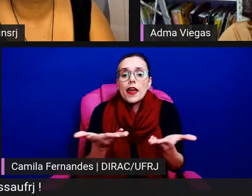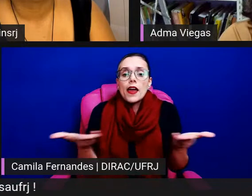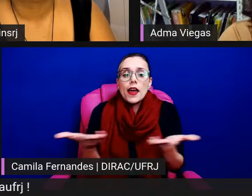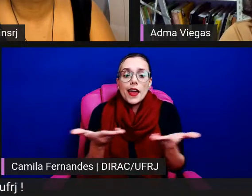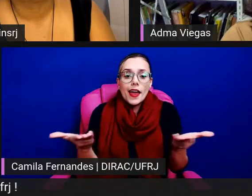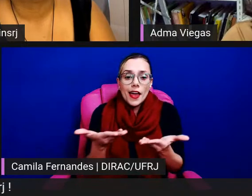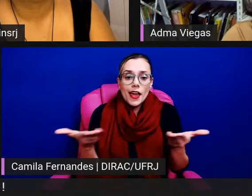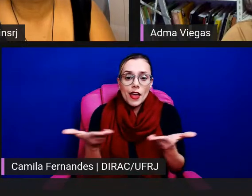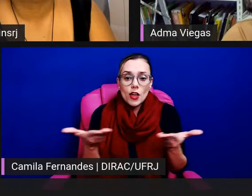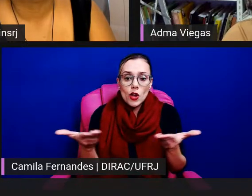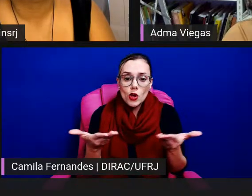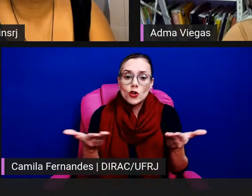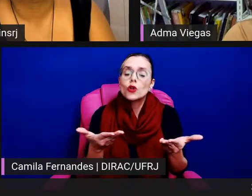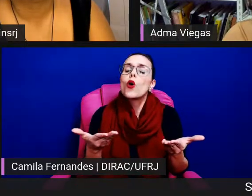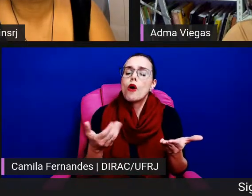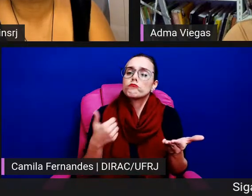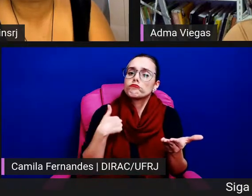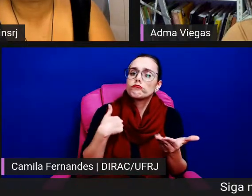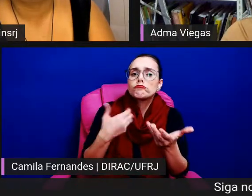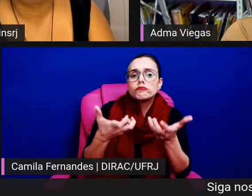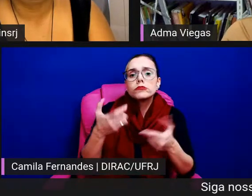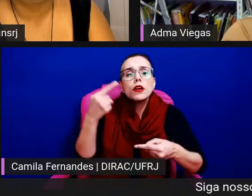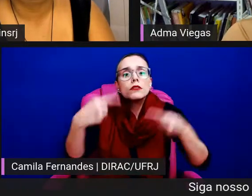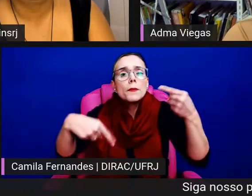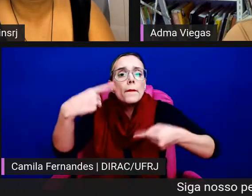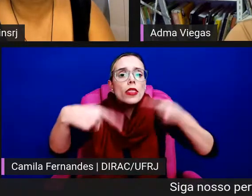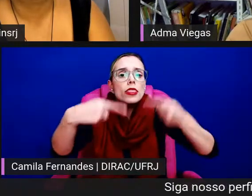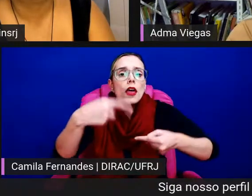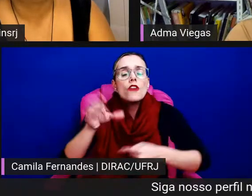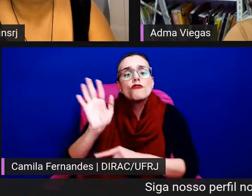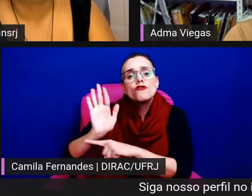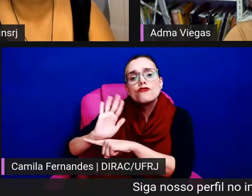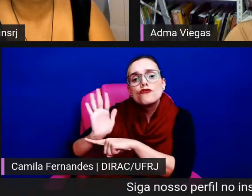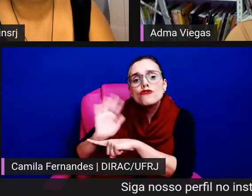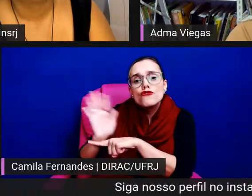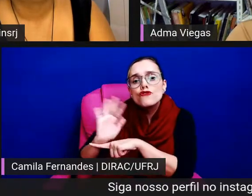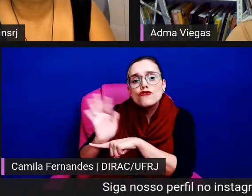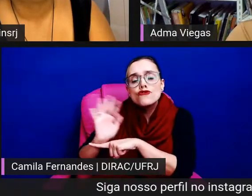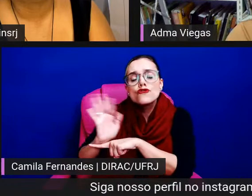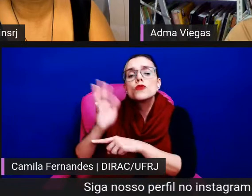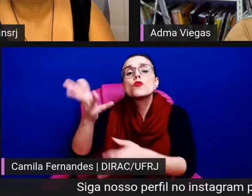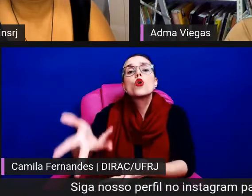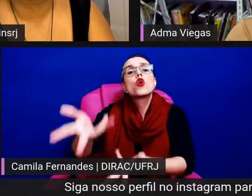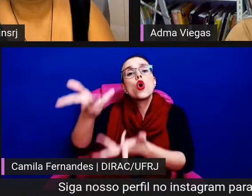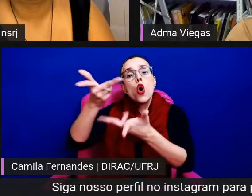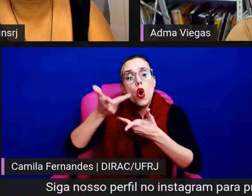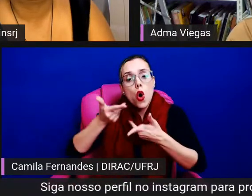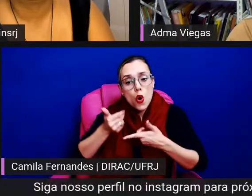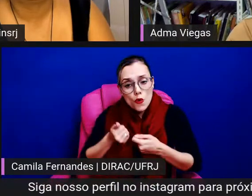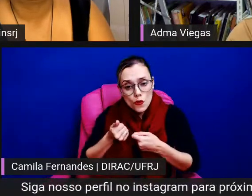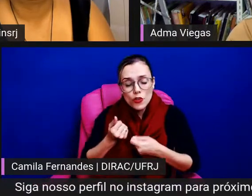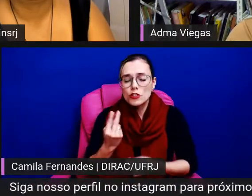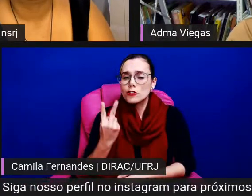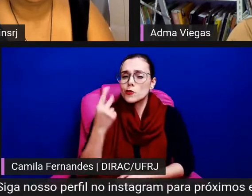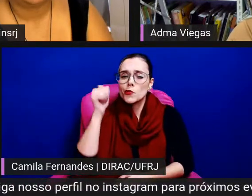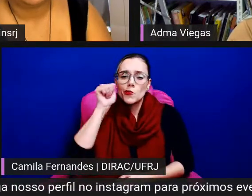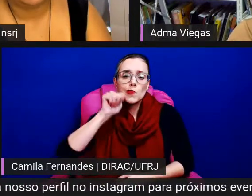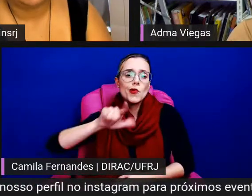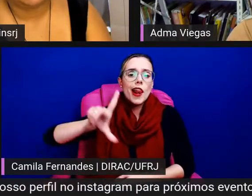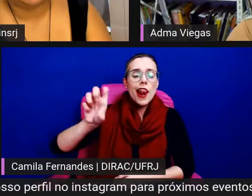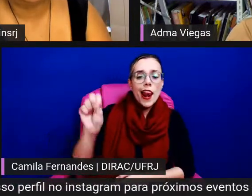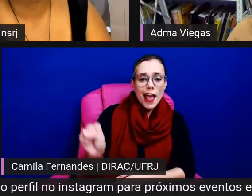Para debater o filme, nós convidamos duas mulheres lésbicas,